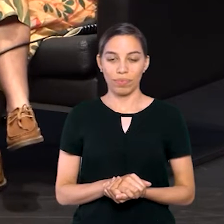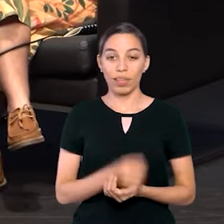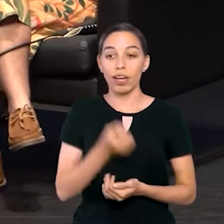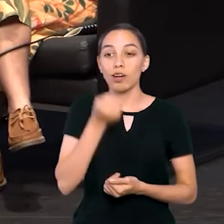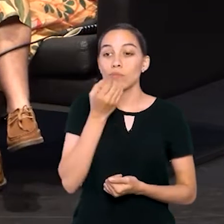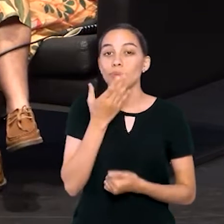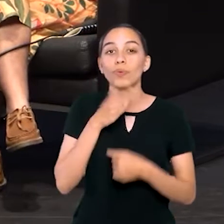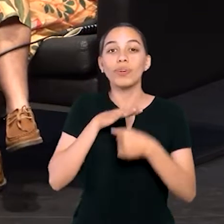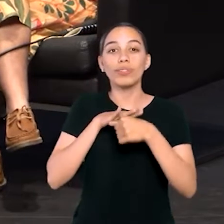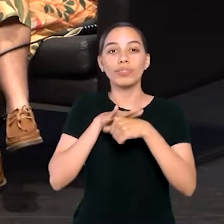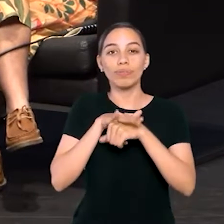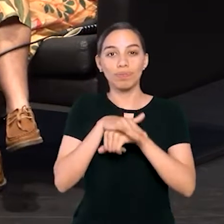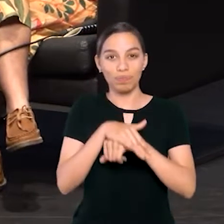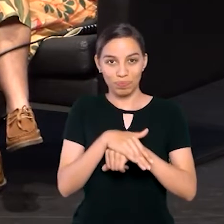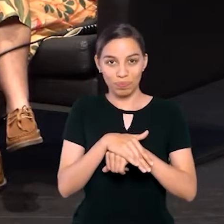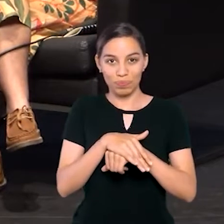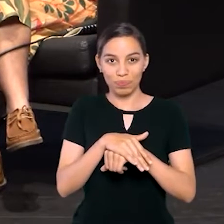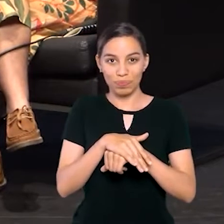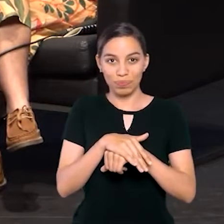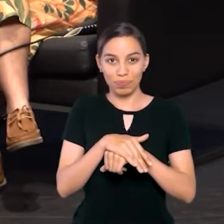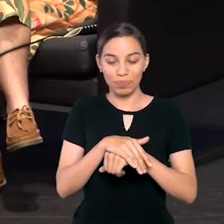Boa noite.